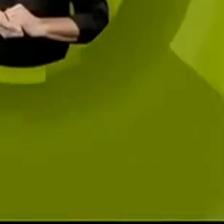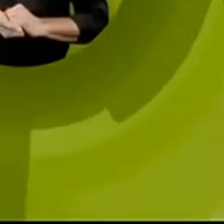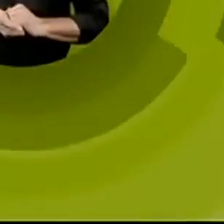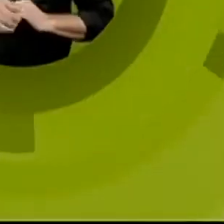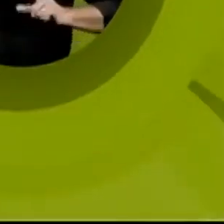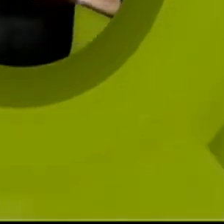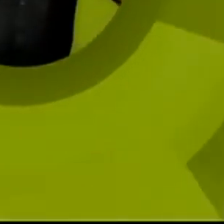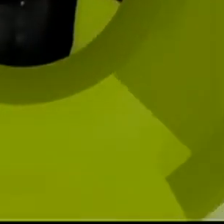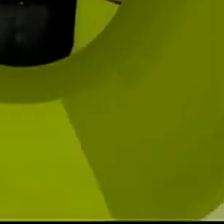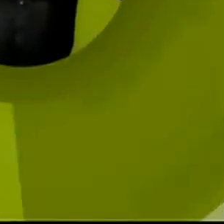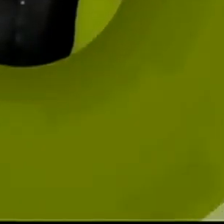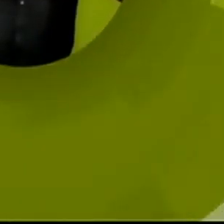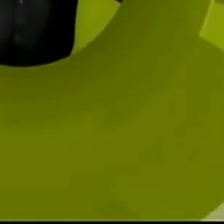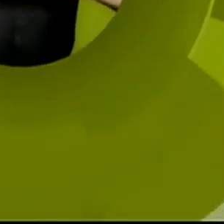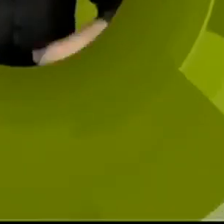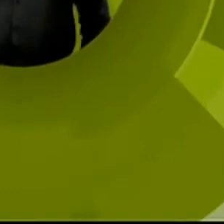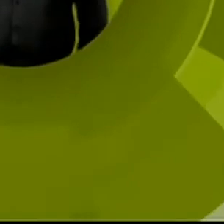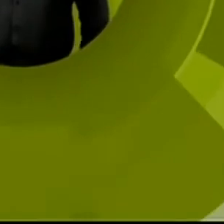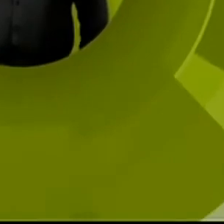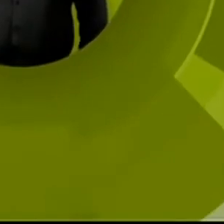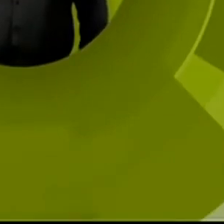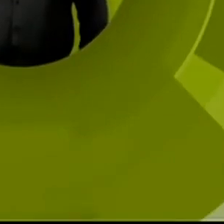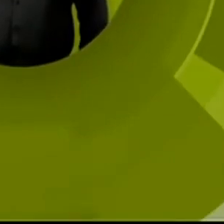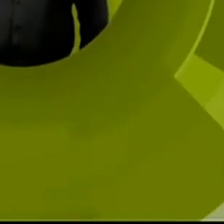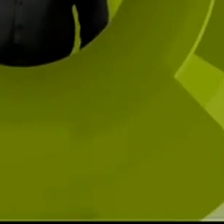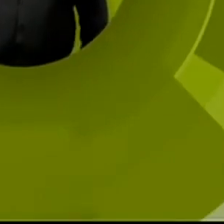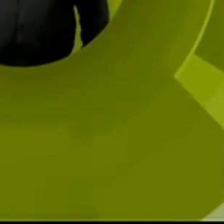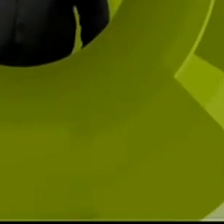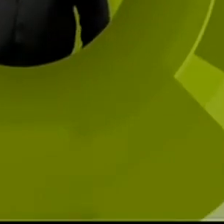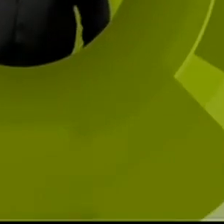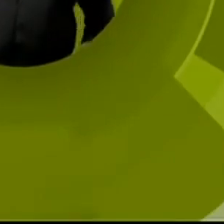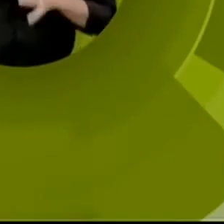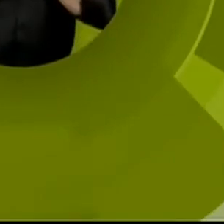O programa a seguir é livre para todos os públicos.